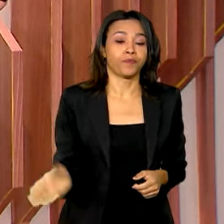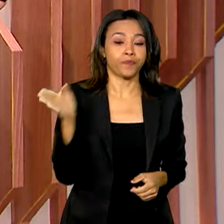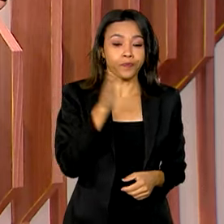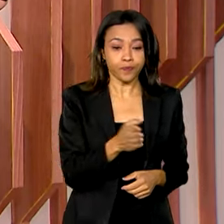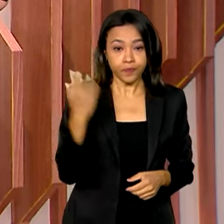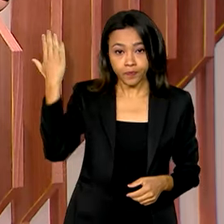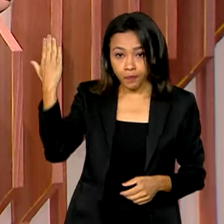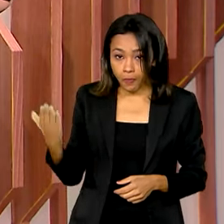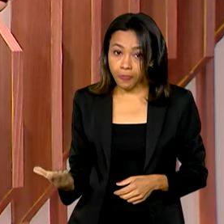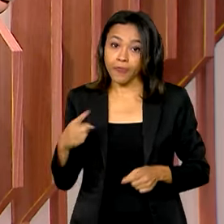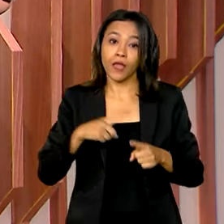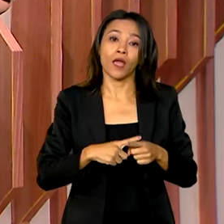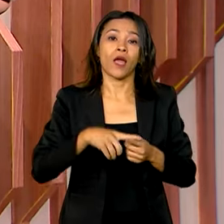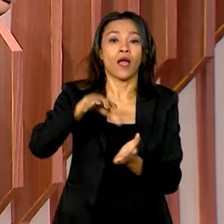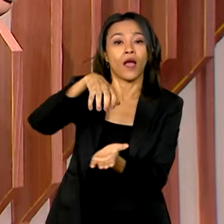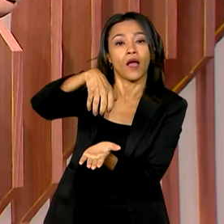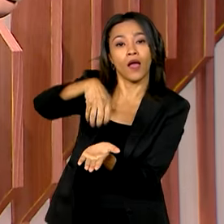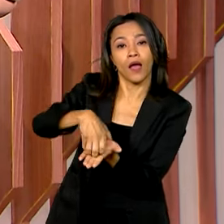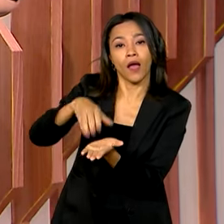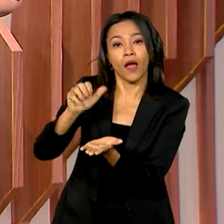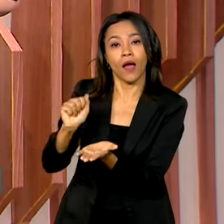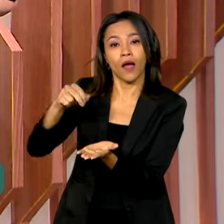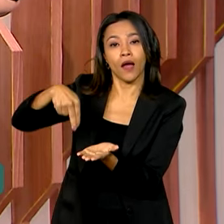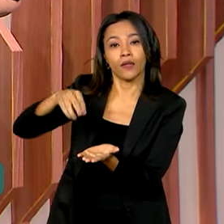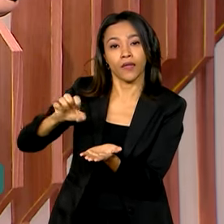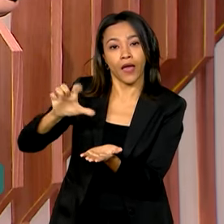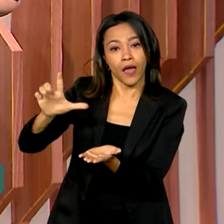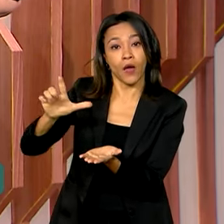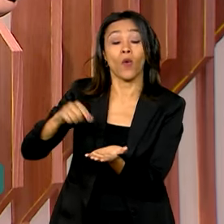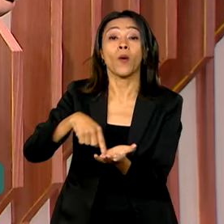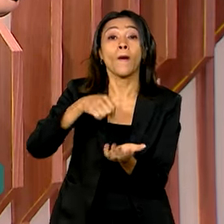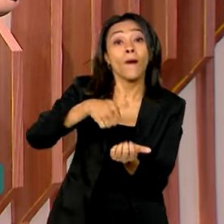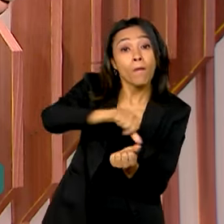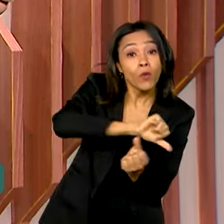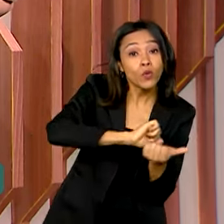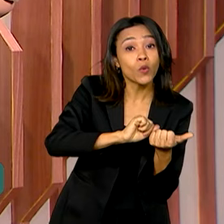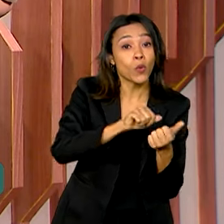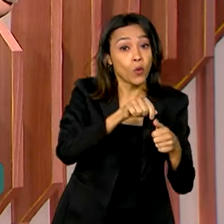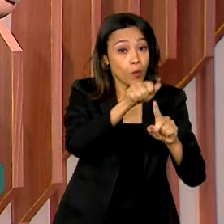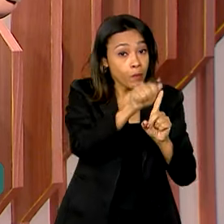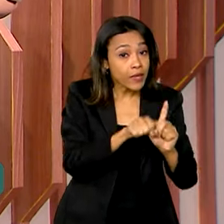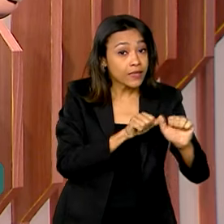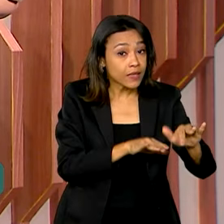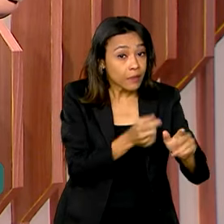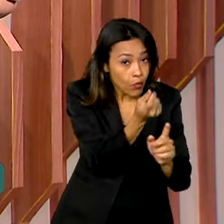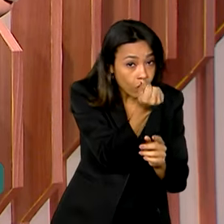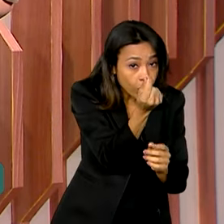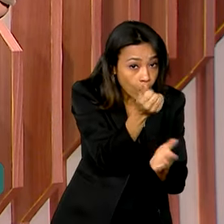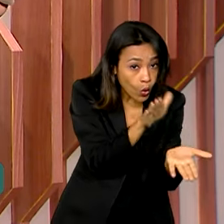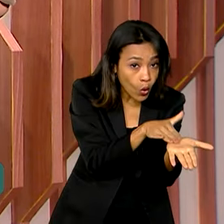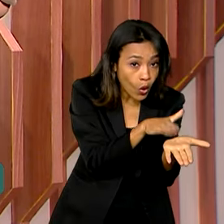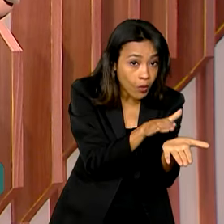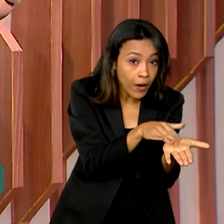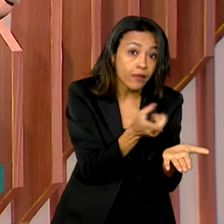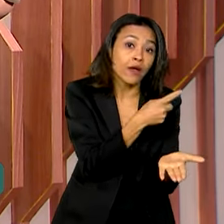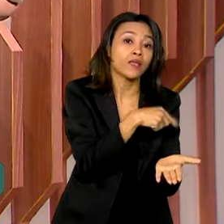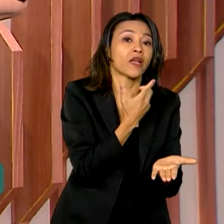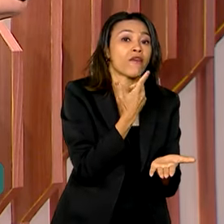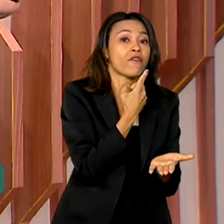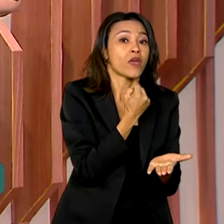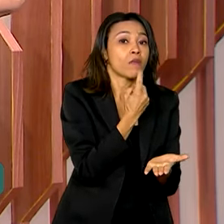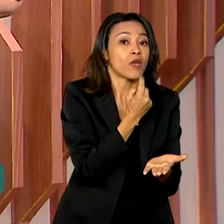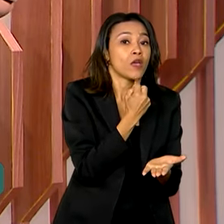Nacional de Energia Elétrica informou que fez uma revisão na bandeira tarifária de setembro. O patamar passou de vermelho